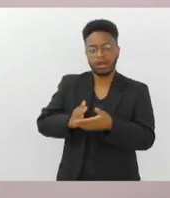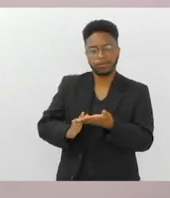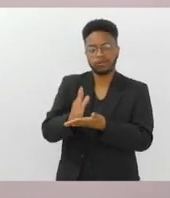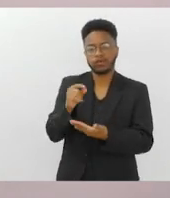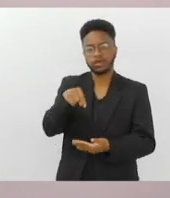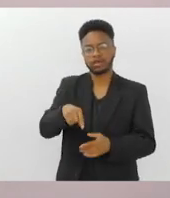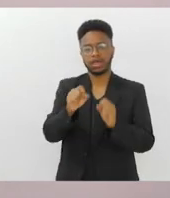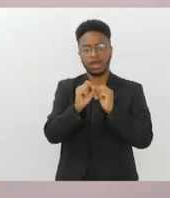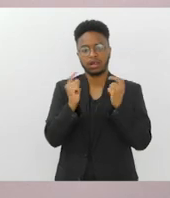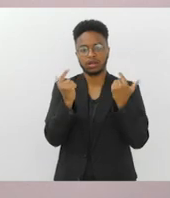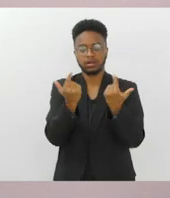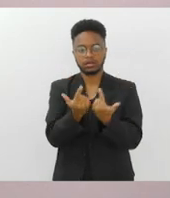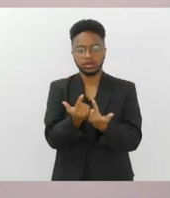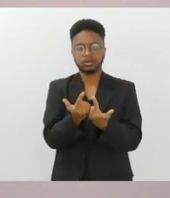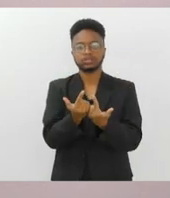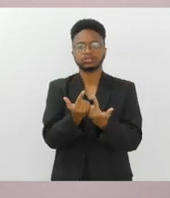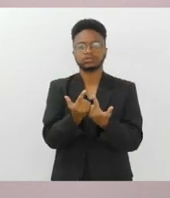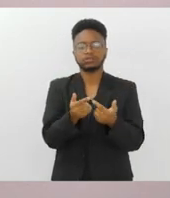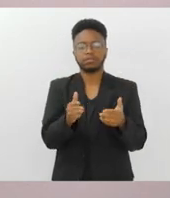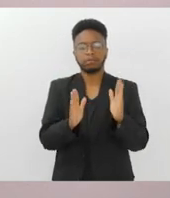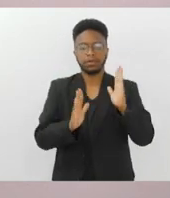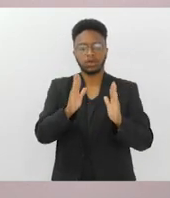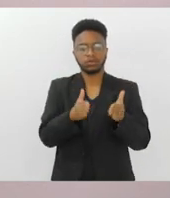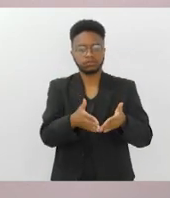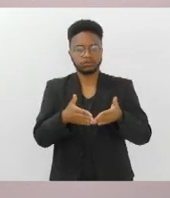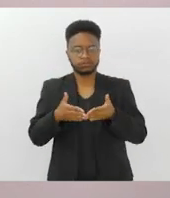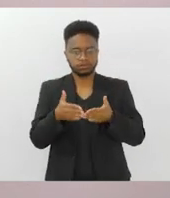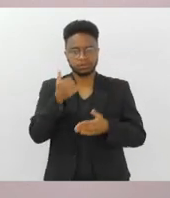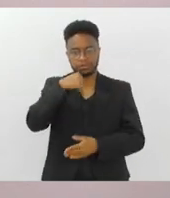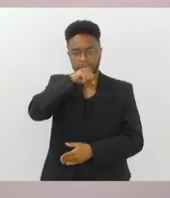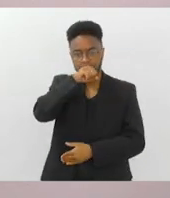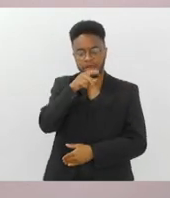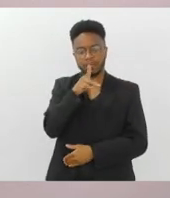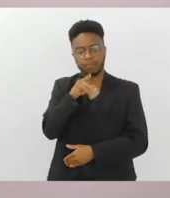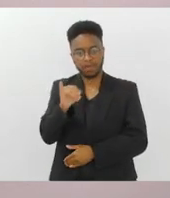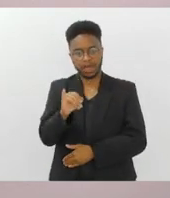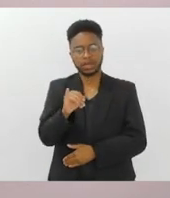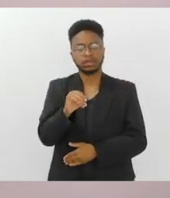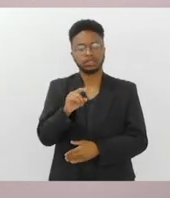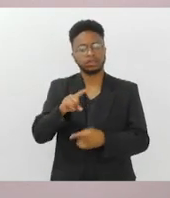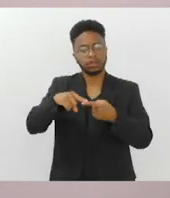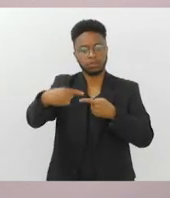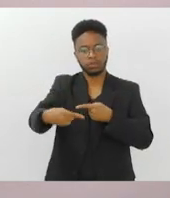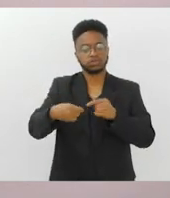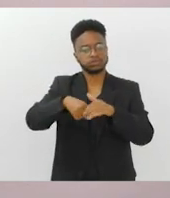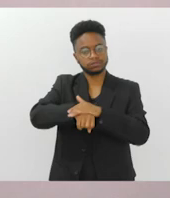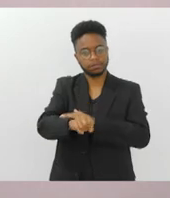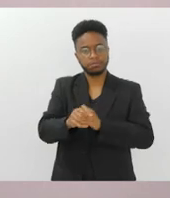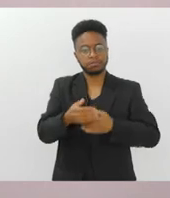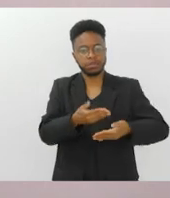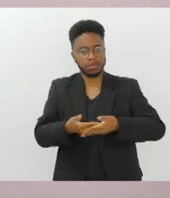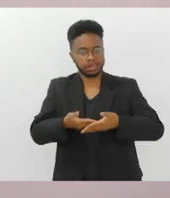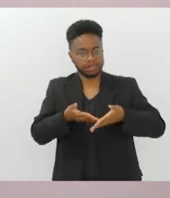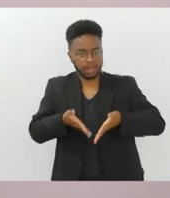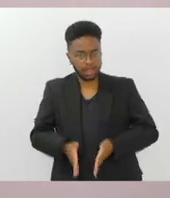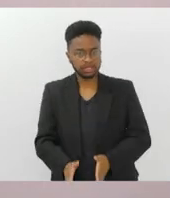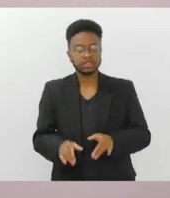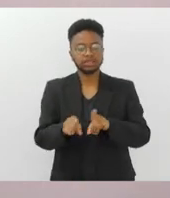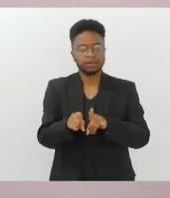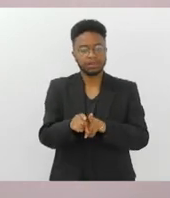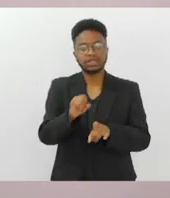Assembleia Legislativa a licença maternidade, a licença paternidade, licença também para